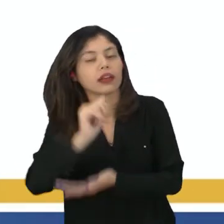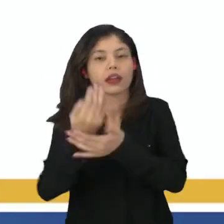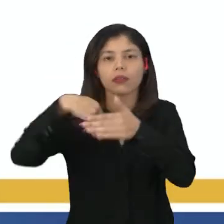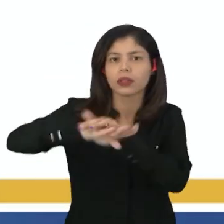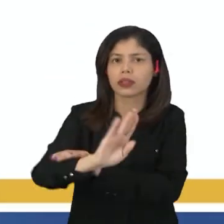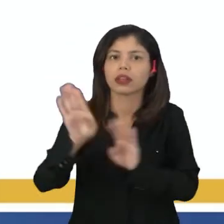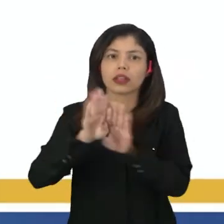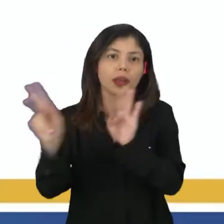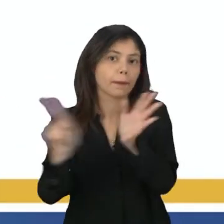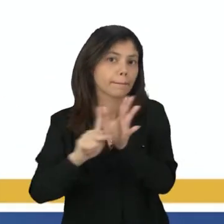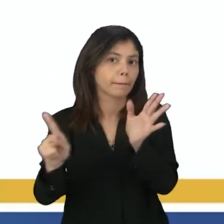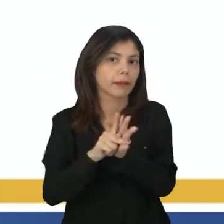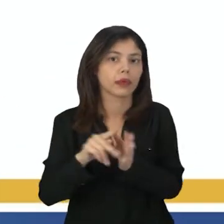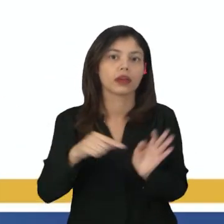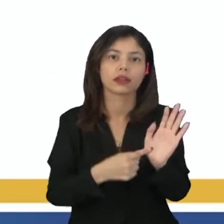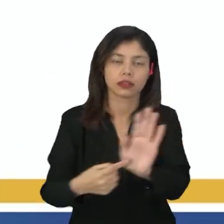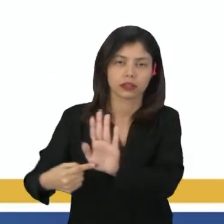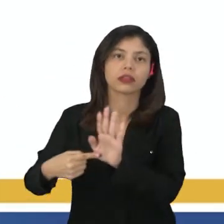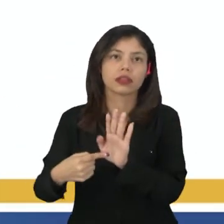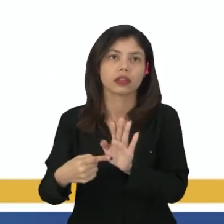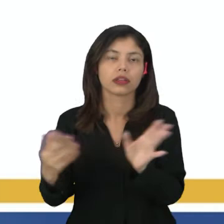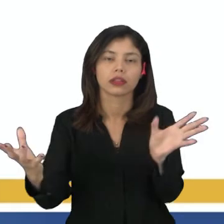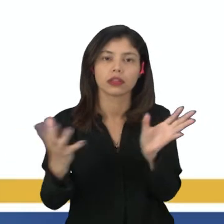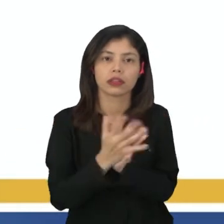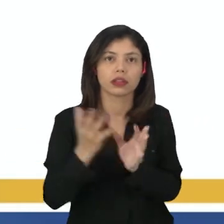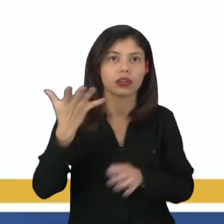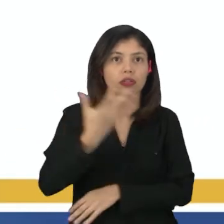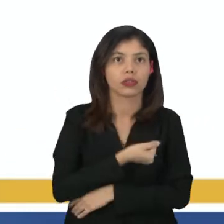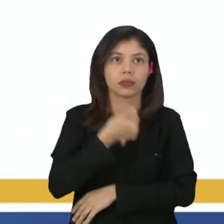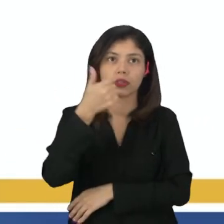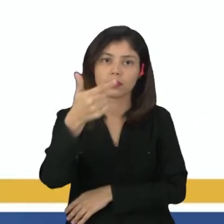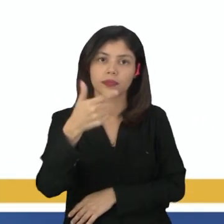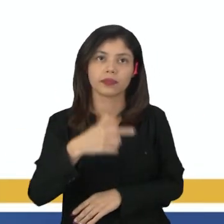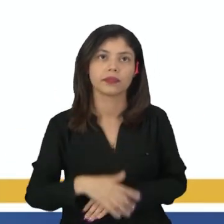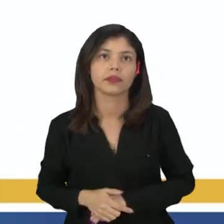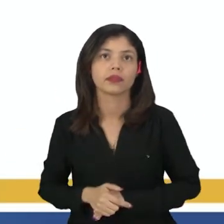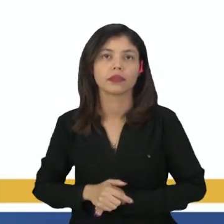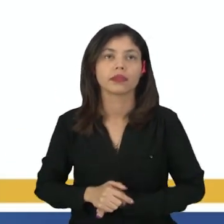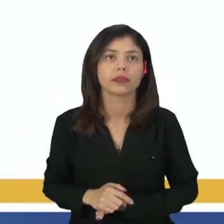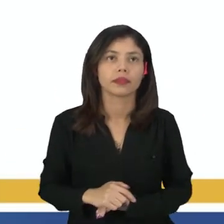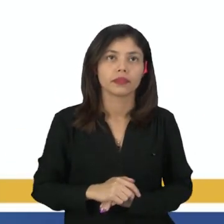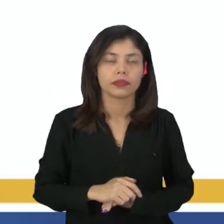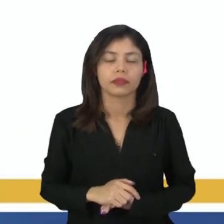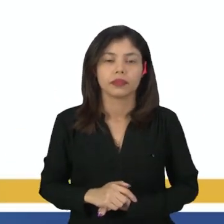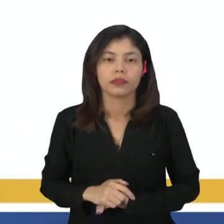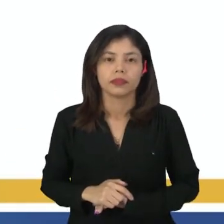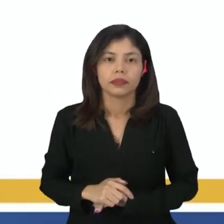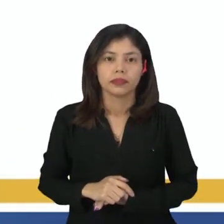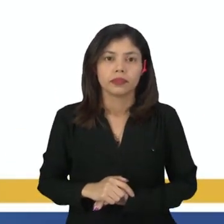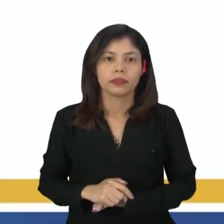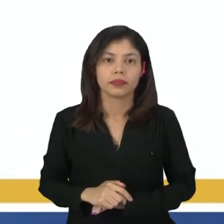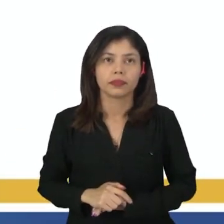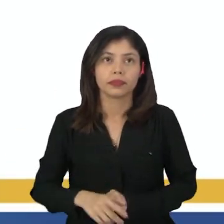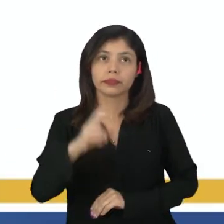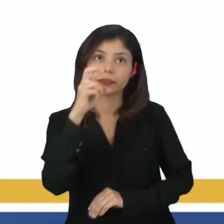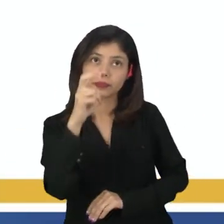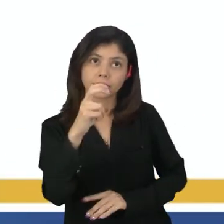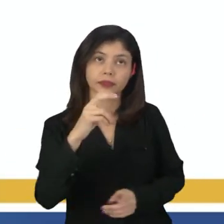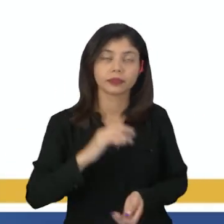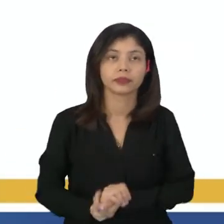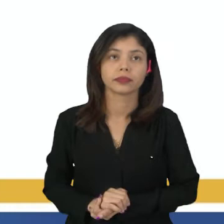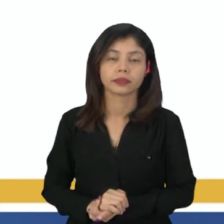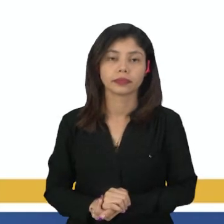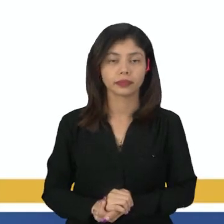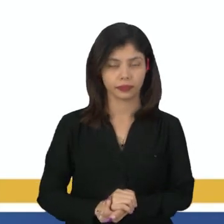dentro dos cloroplastos, que é o que está representado aí na estrutura de número 2. Já na questão 5, nós temos